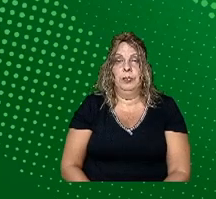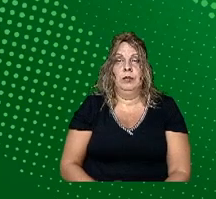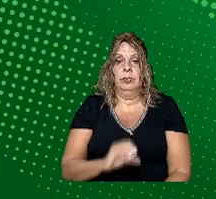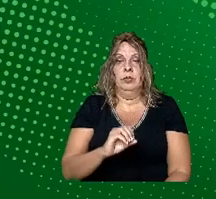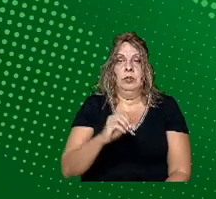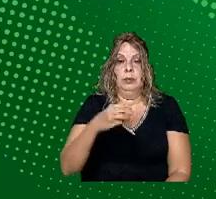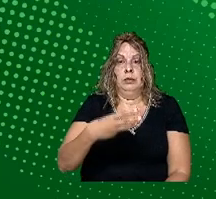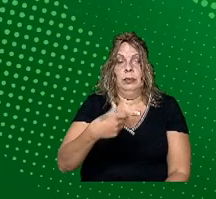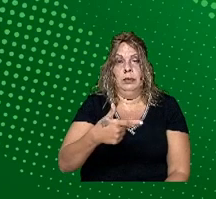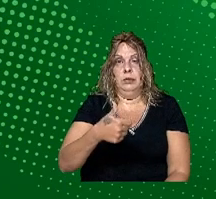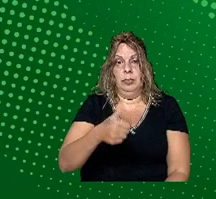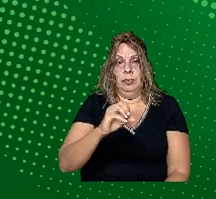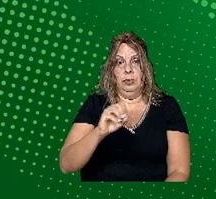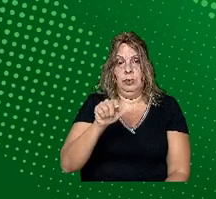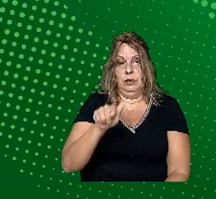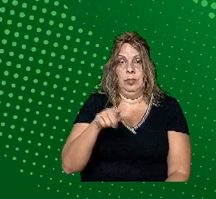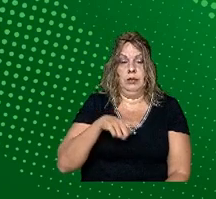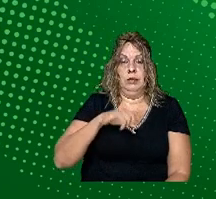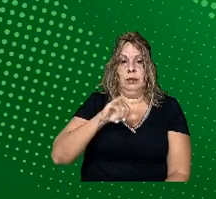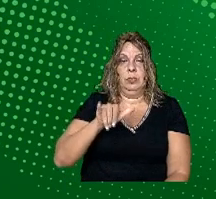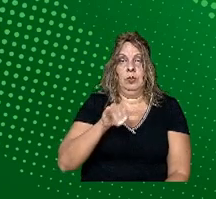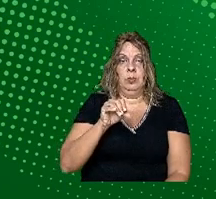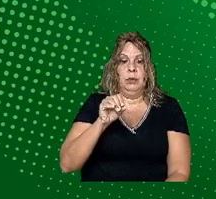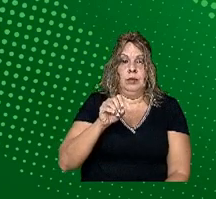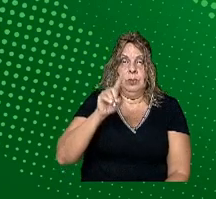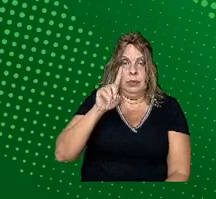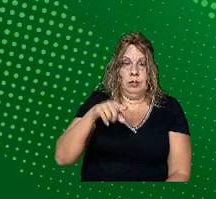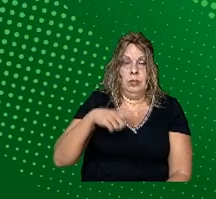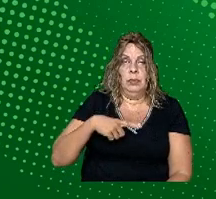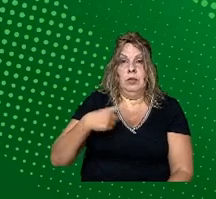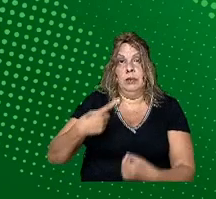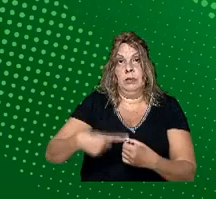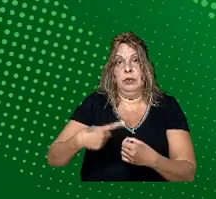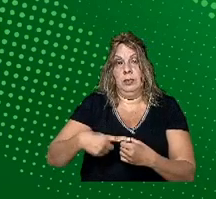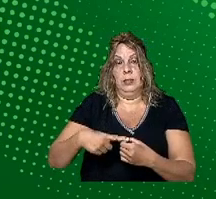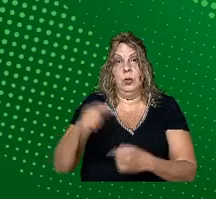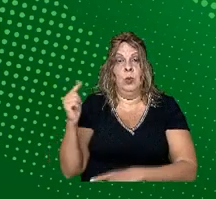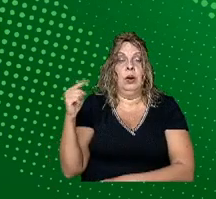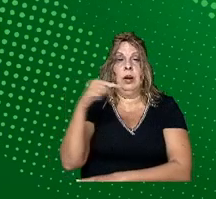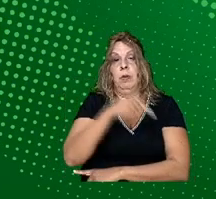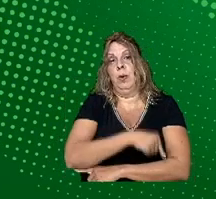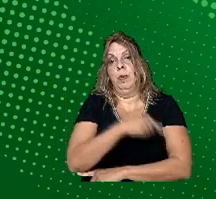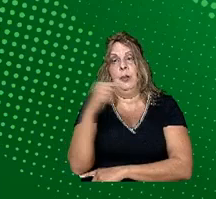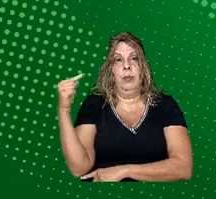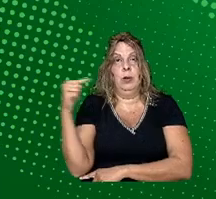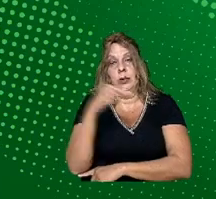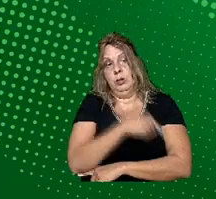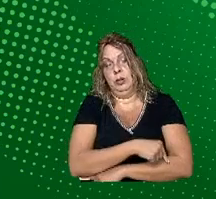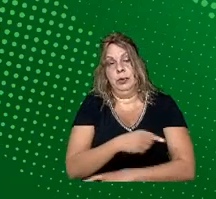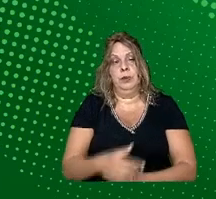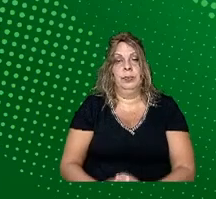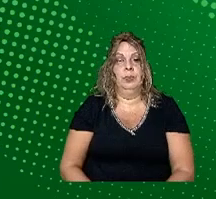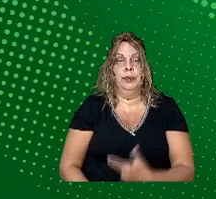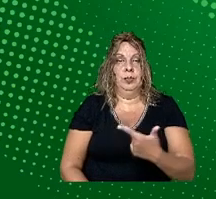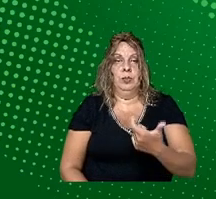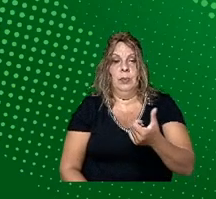032107, José Batista dos Santos, de Carmópolis, Regional Capela. Vai revelando mais um